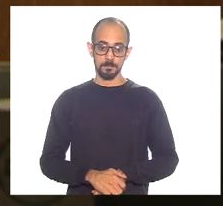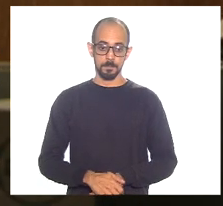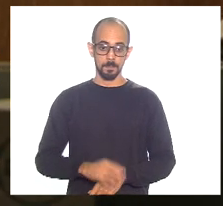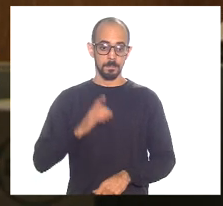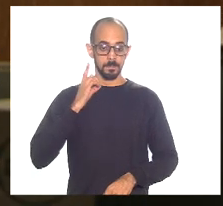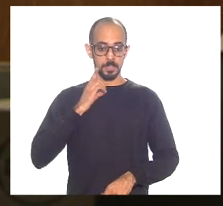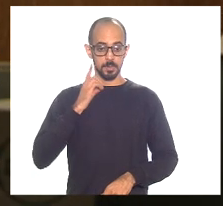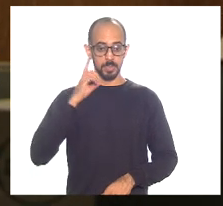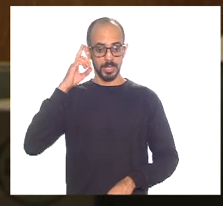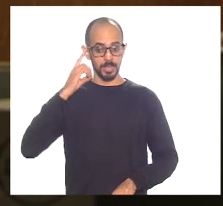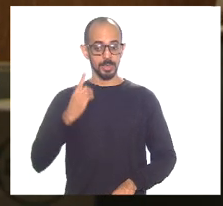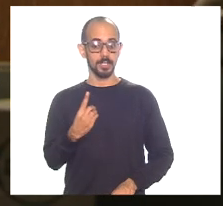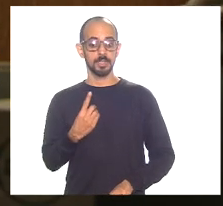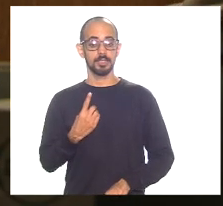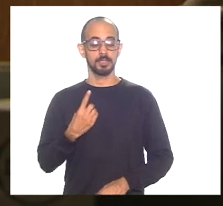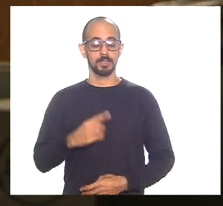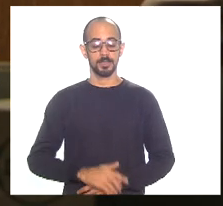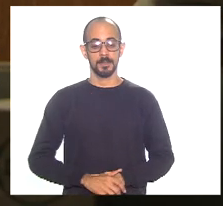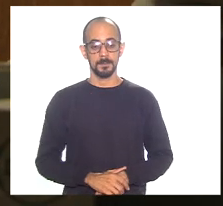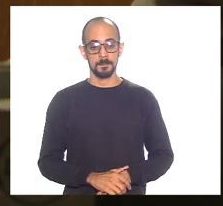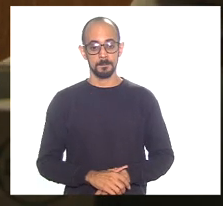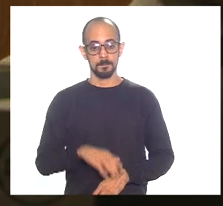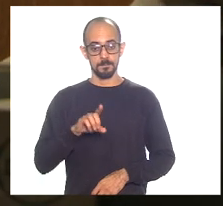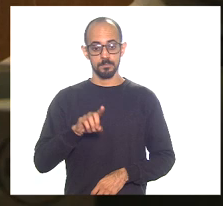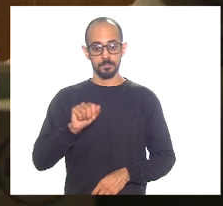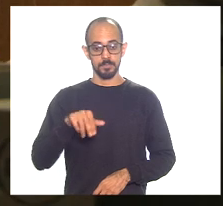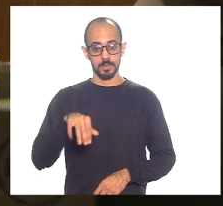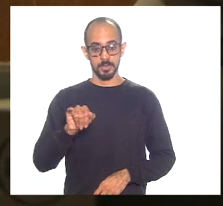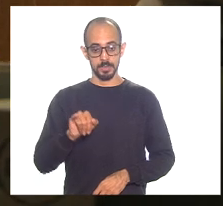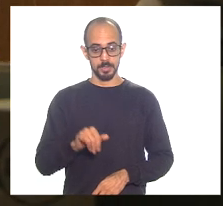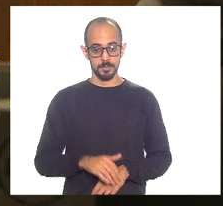Deputada Dani Monteiro, seu som está aberto,